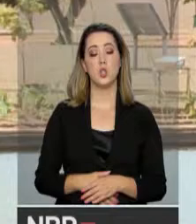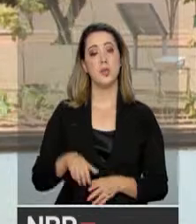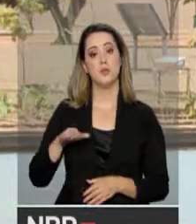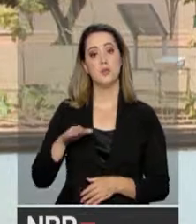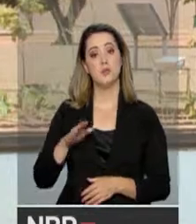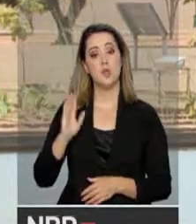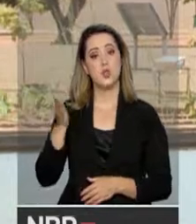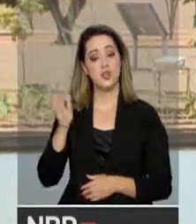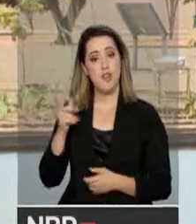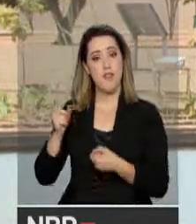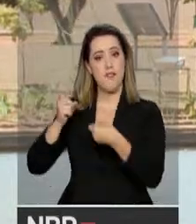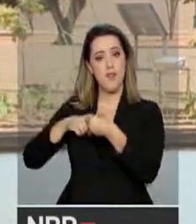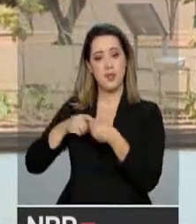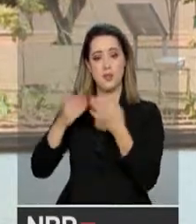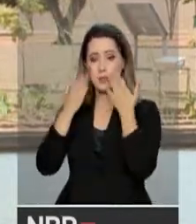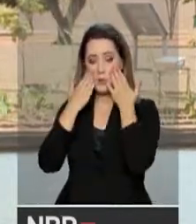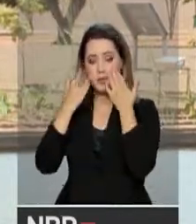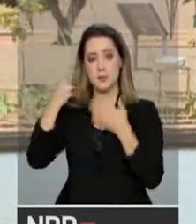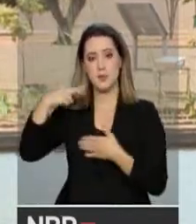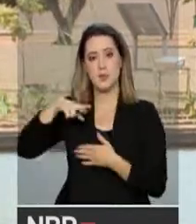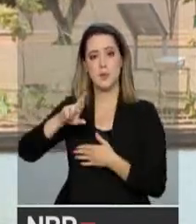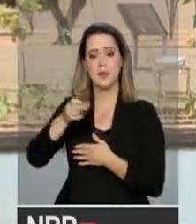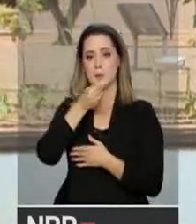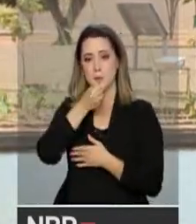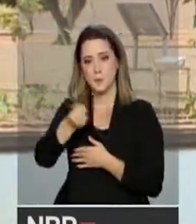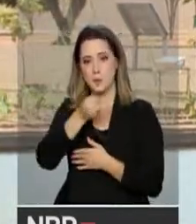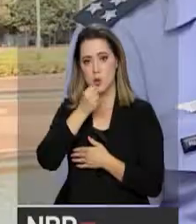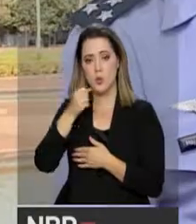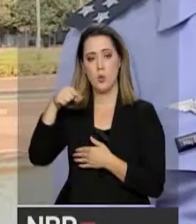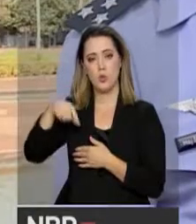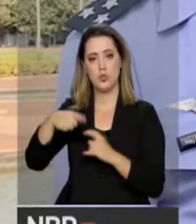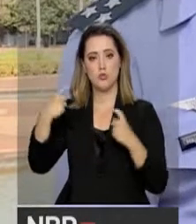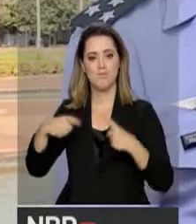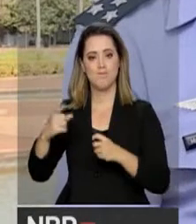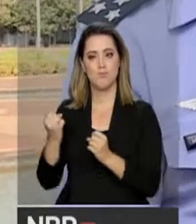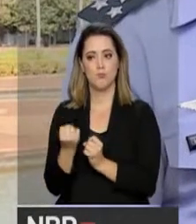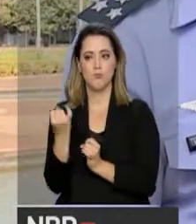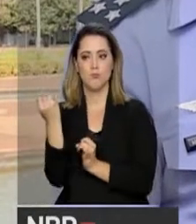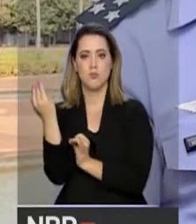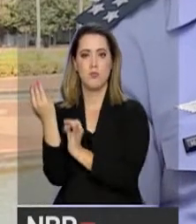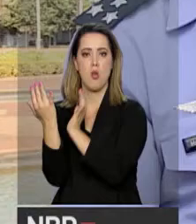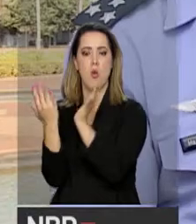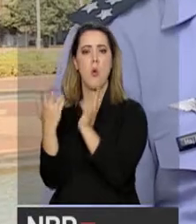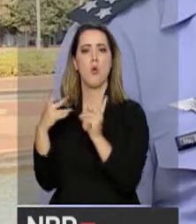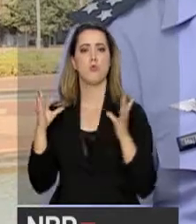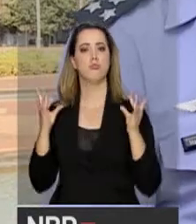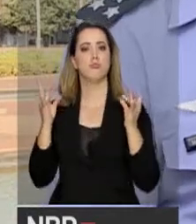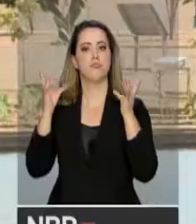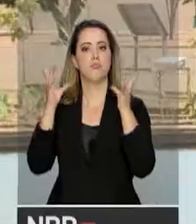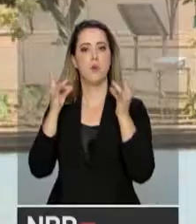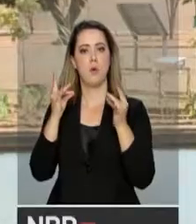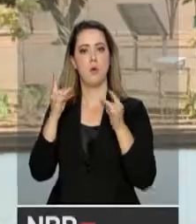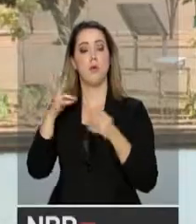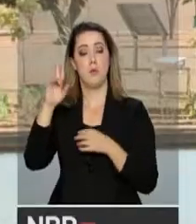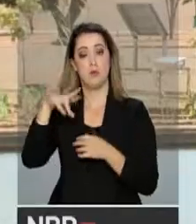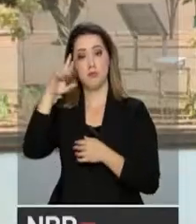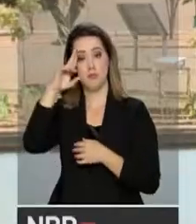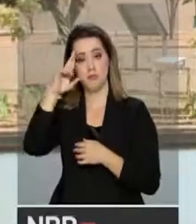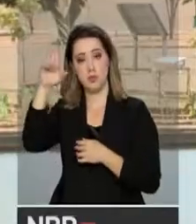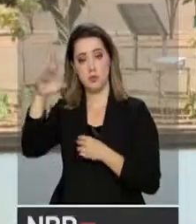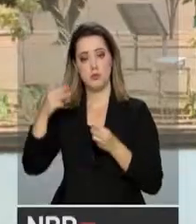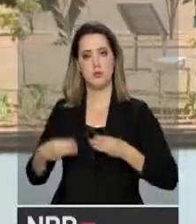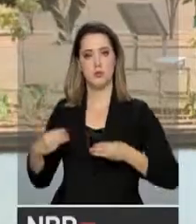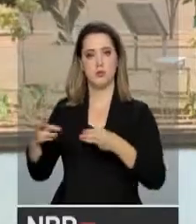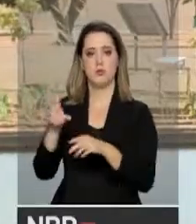Estamos de volta com o NBR Entrevista, hoje aqui na Praça dos Cristais, com o Brigadeiro Hudson Costa Potiguara, que é subchefe de operações do Ministério